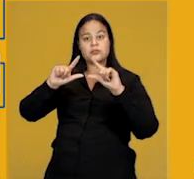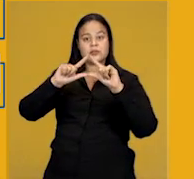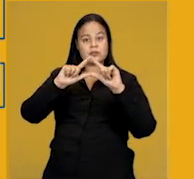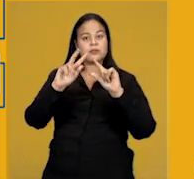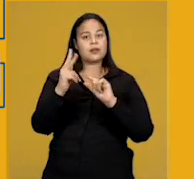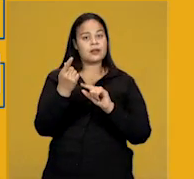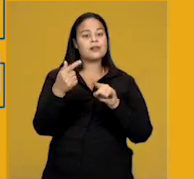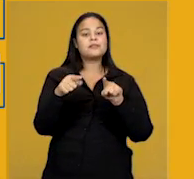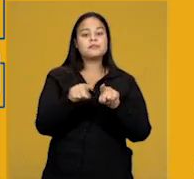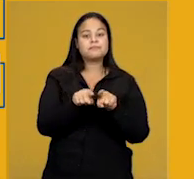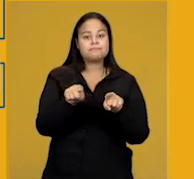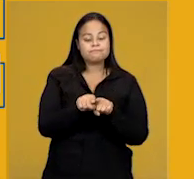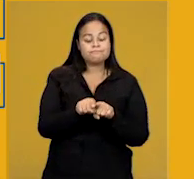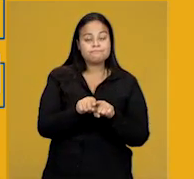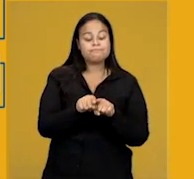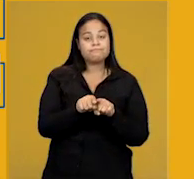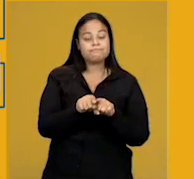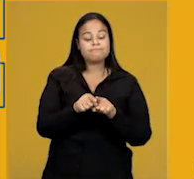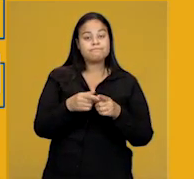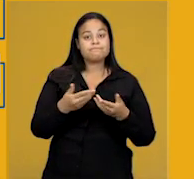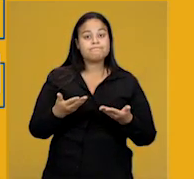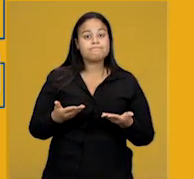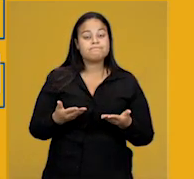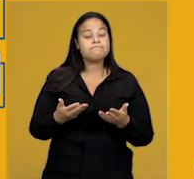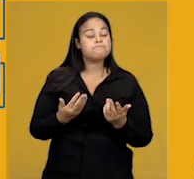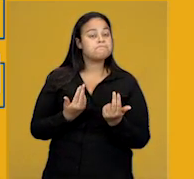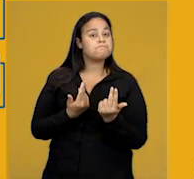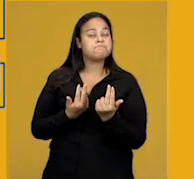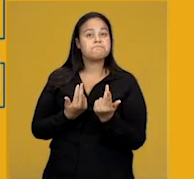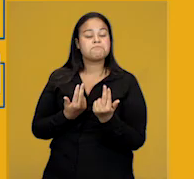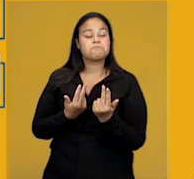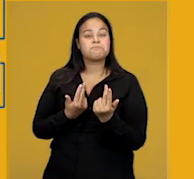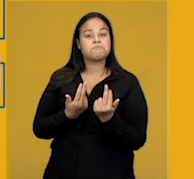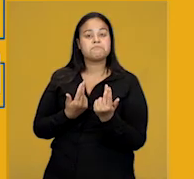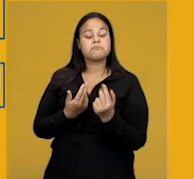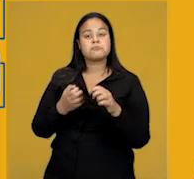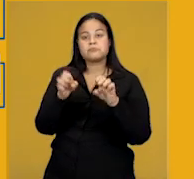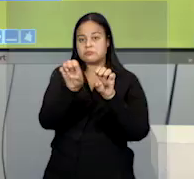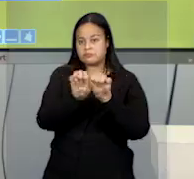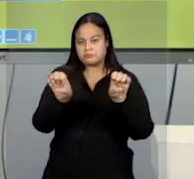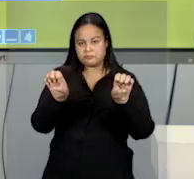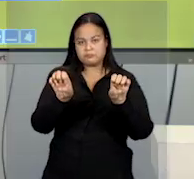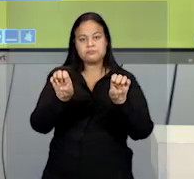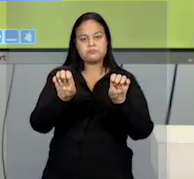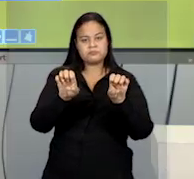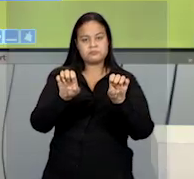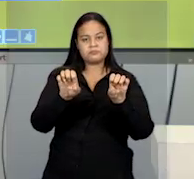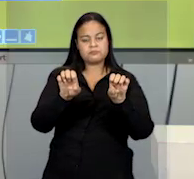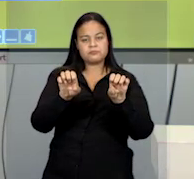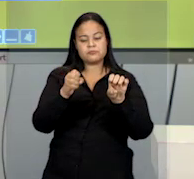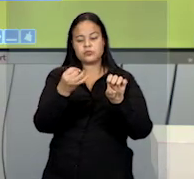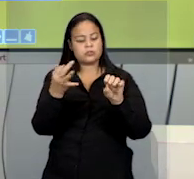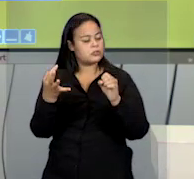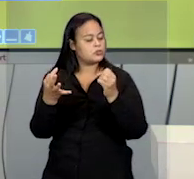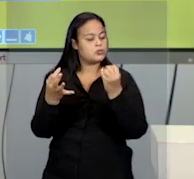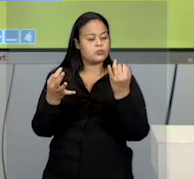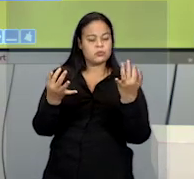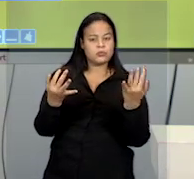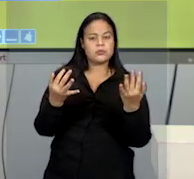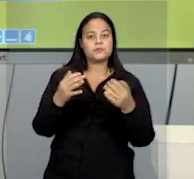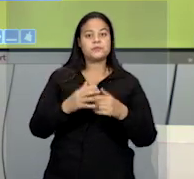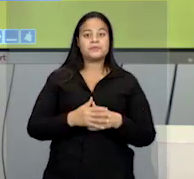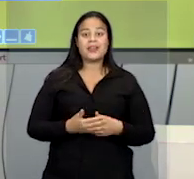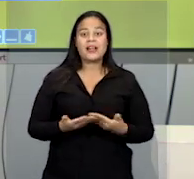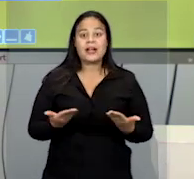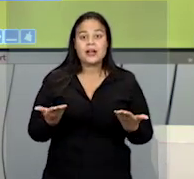ΔH pela mesma quantidade que eu multipliquei a equação, tá? Agora, se eu tiver que